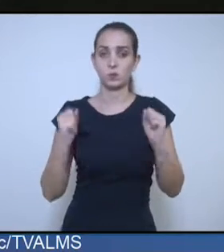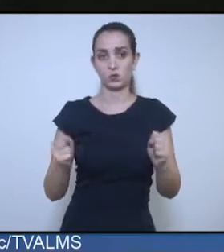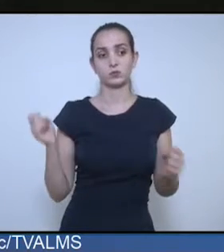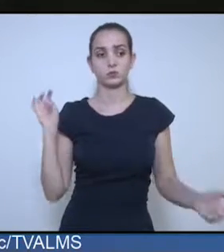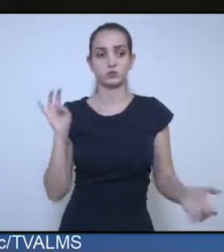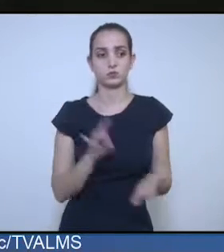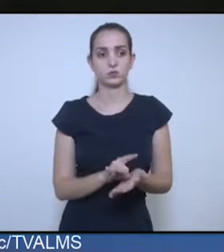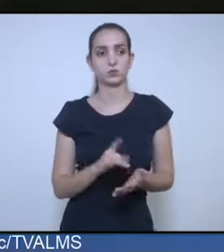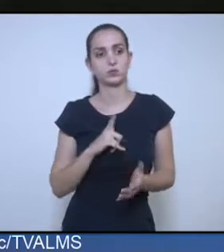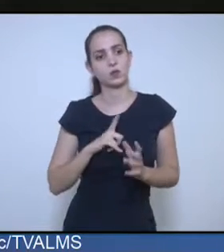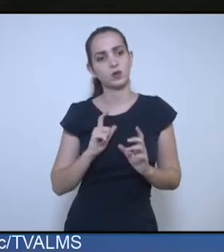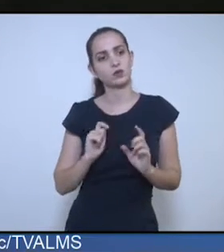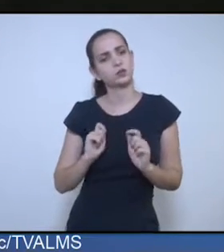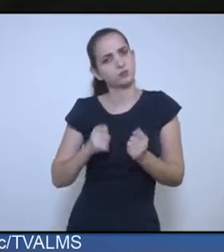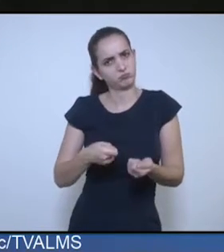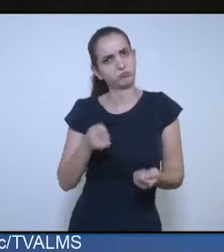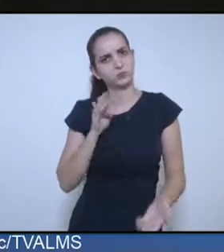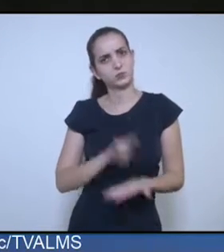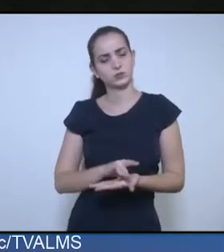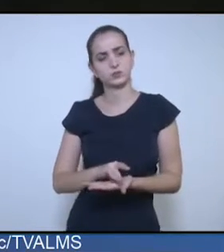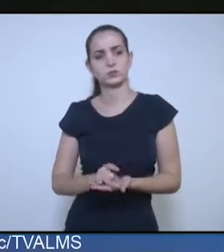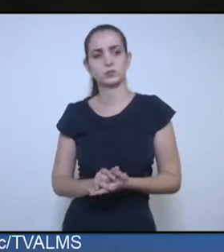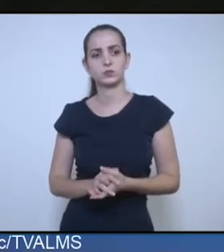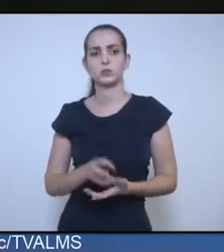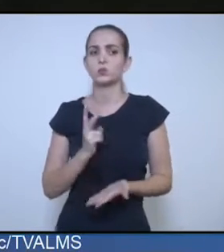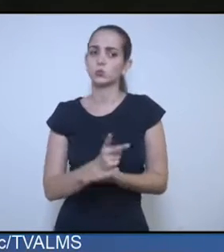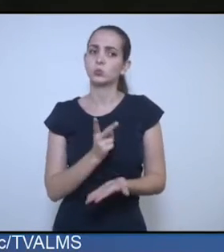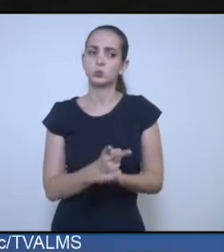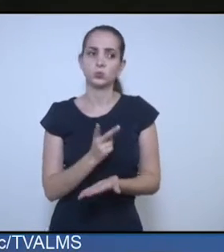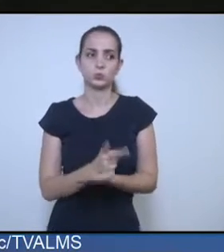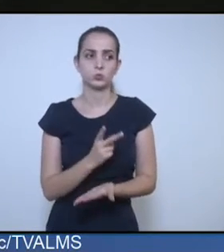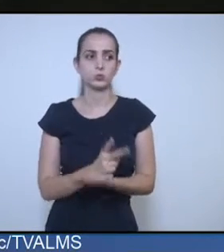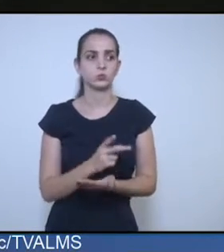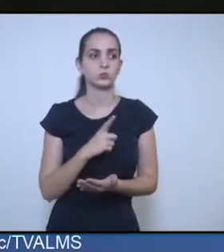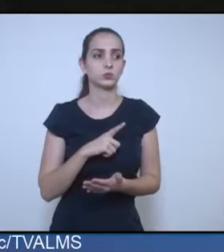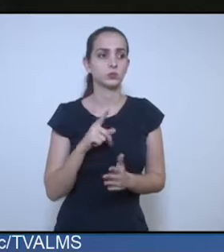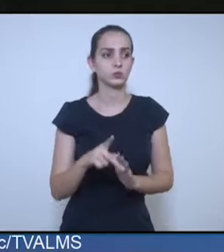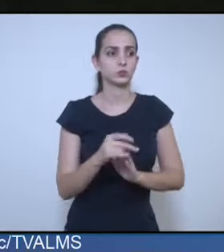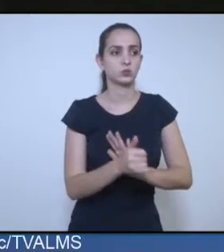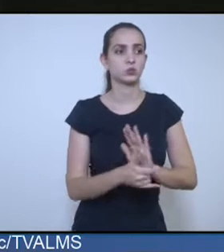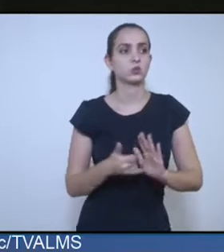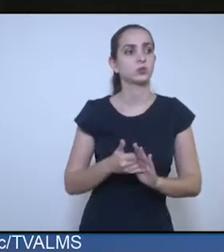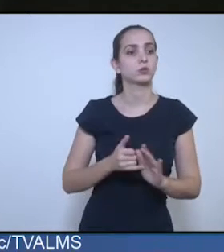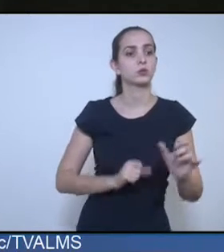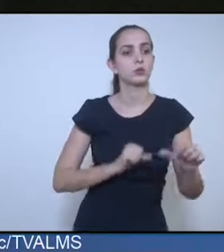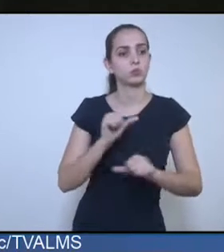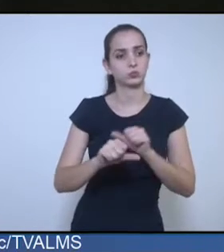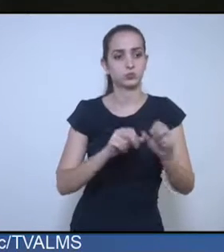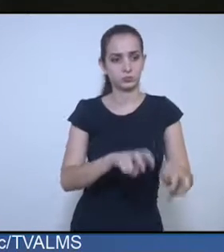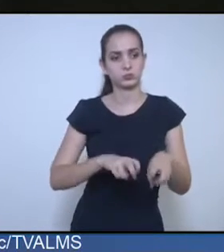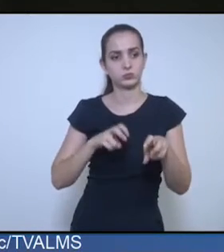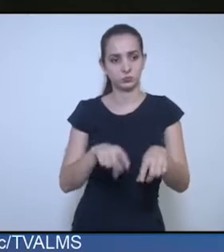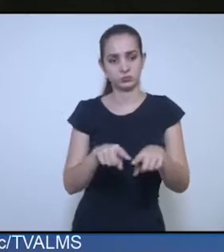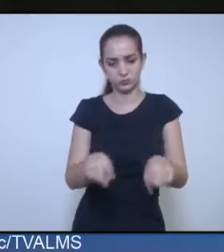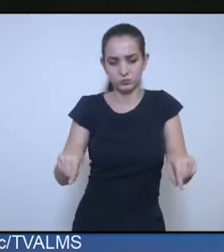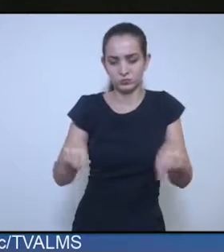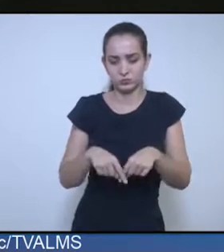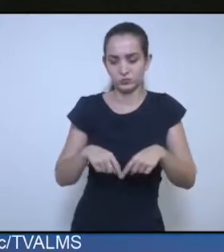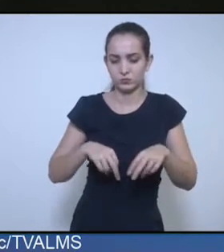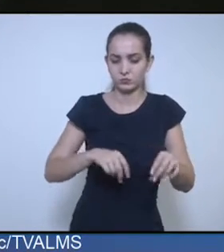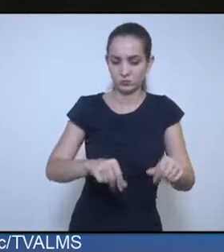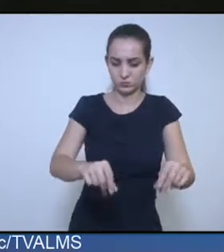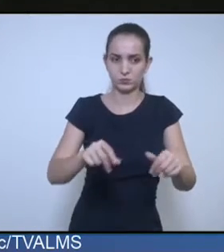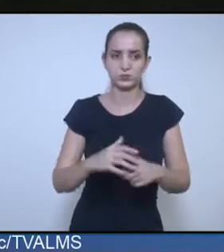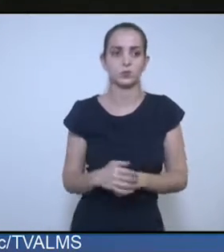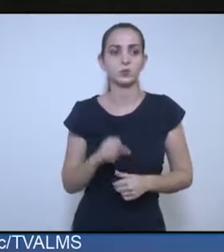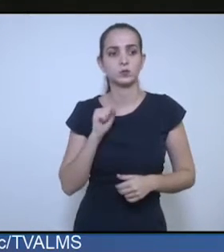efetivamente instituir de fato e continuar o programa de reforma agrária. Se o governo federal estivesse de